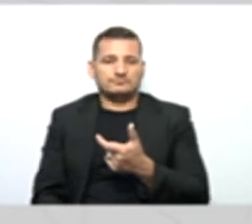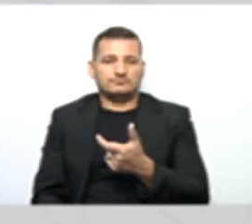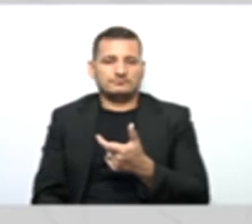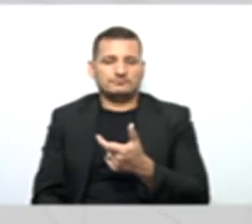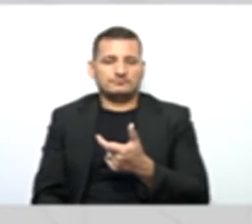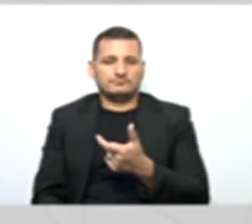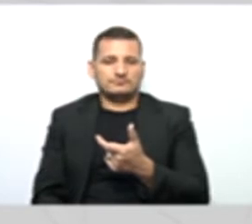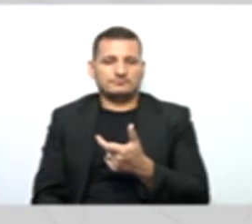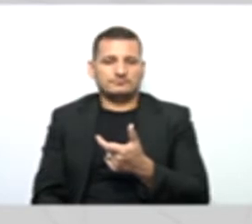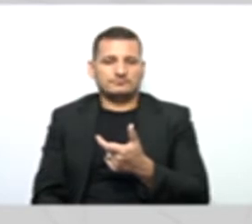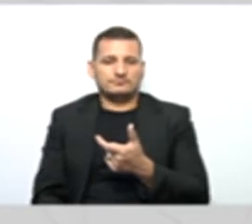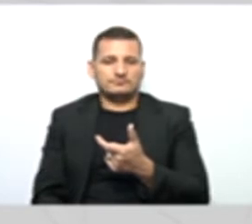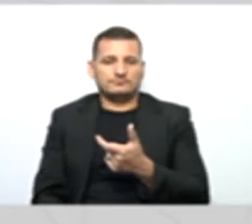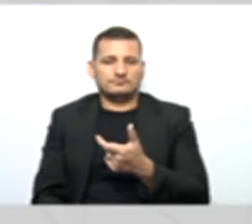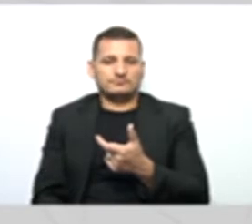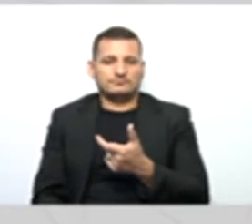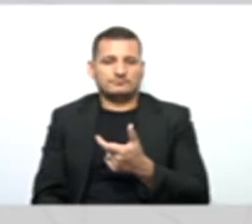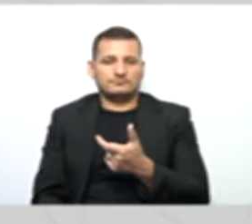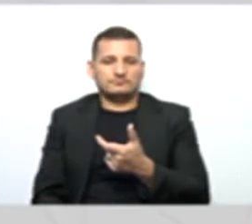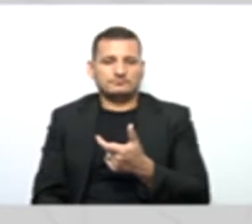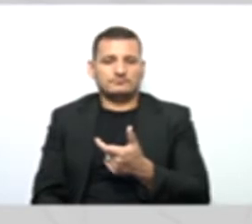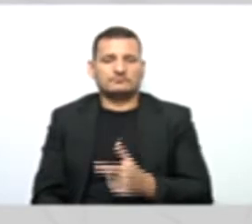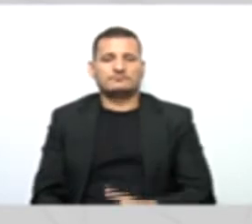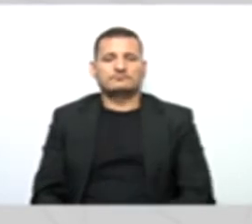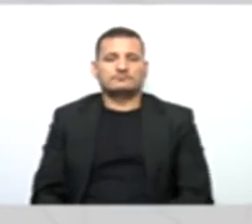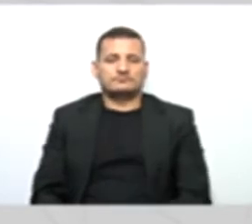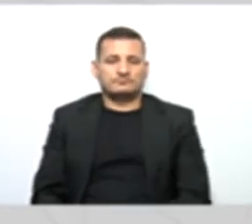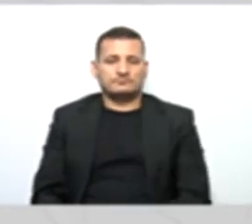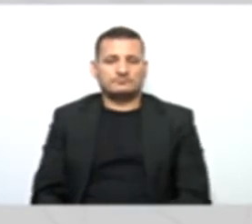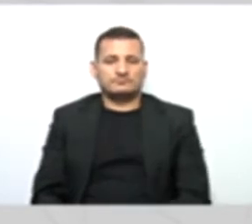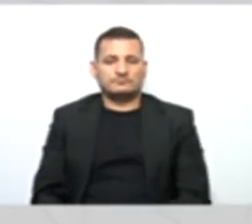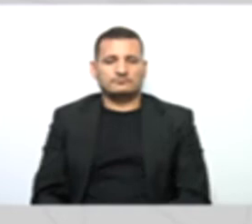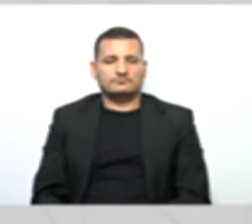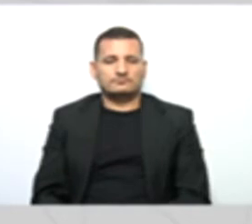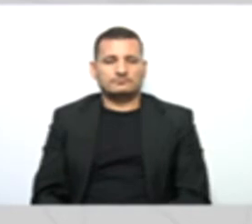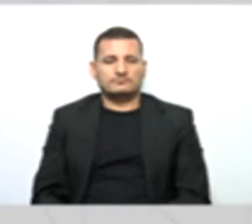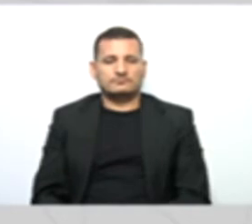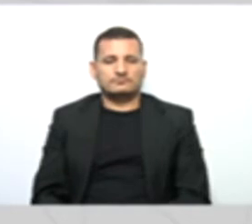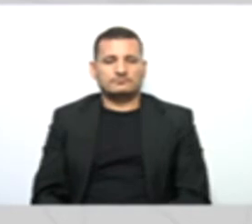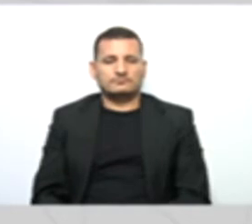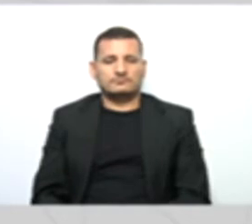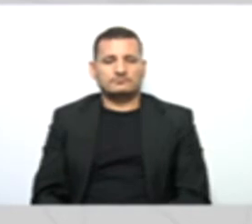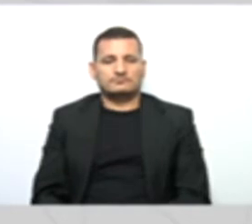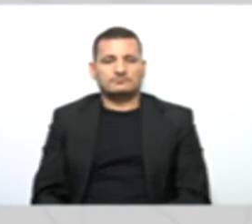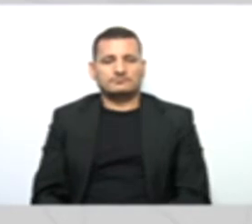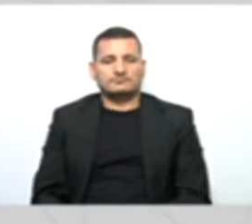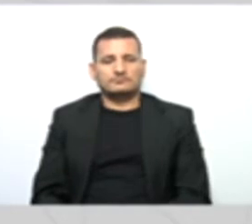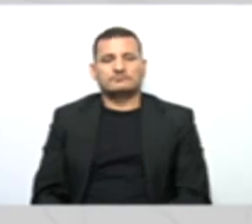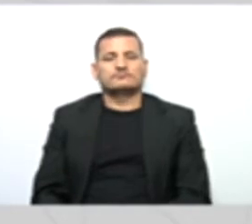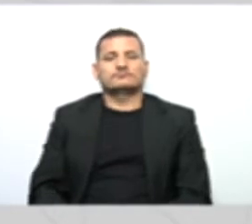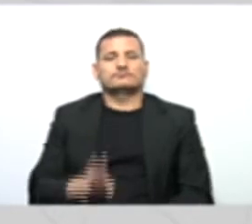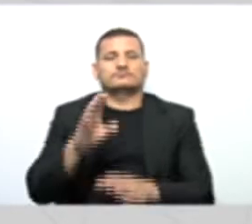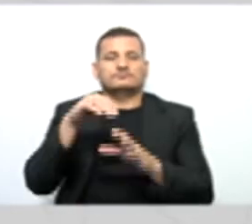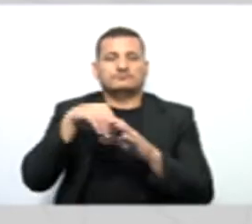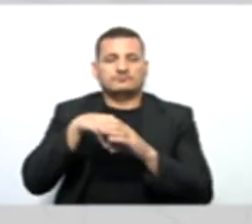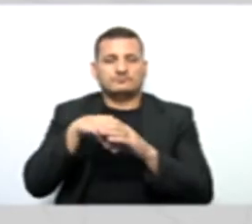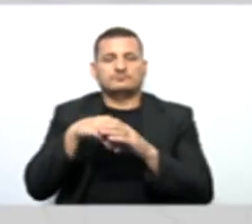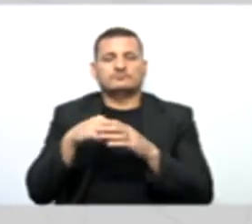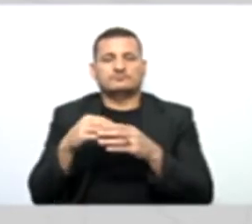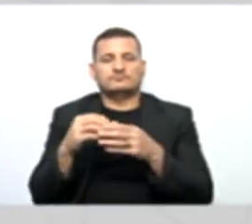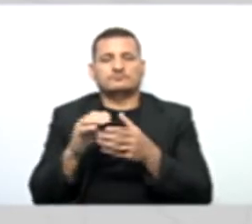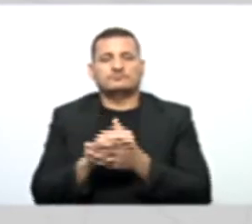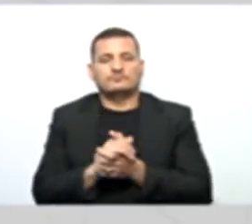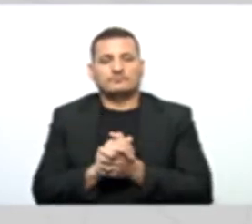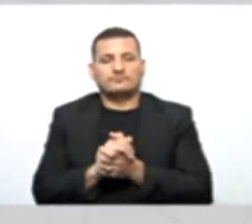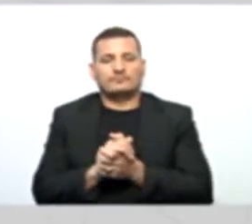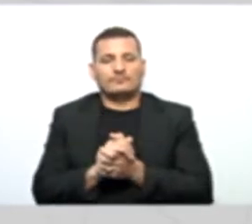construtor, ok? Vou explicar mais detalhado daqui a pouquinho para vocês. Ainda dentro do método construtor, nós temos aqui